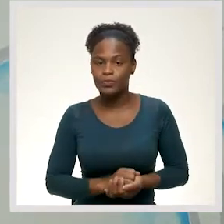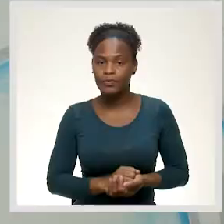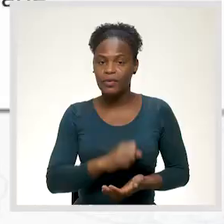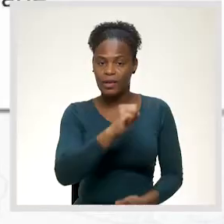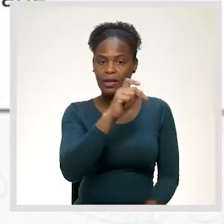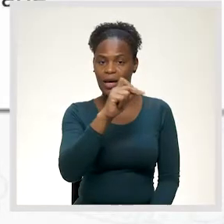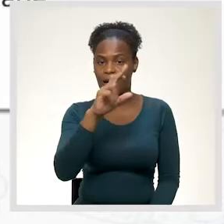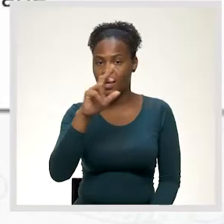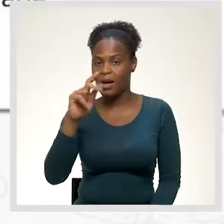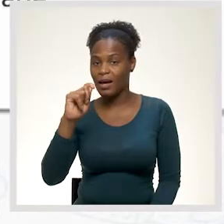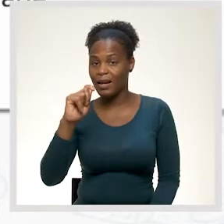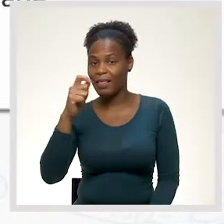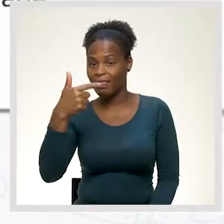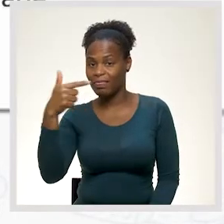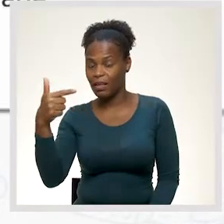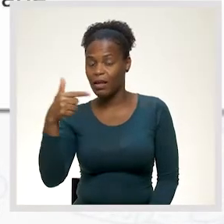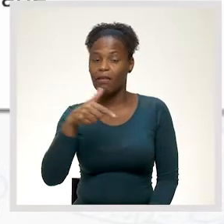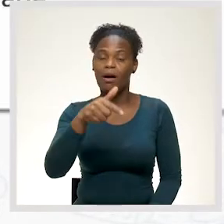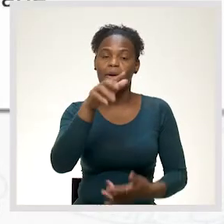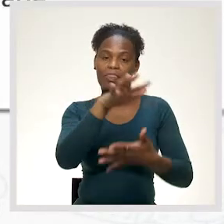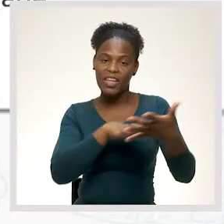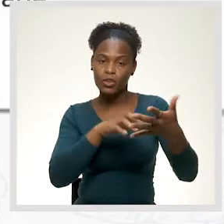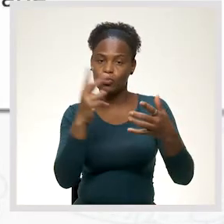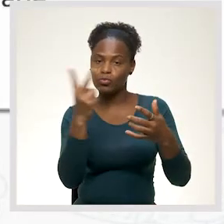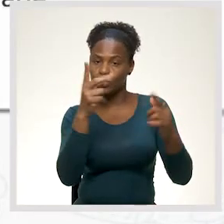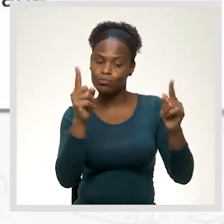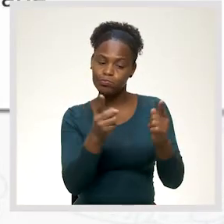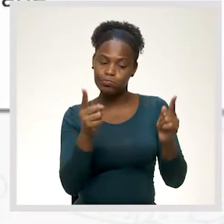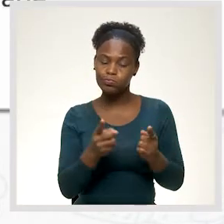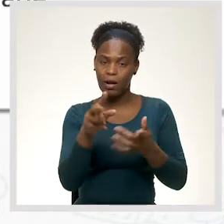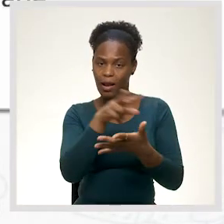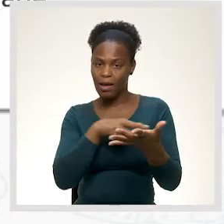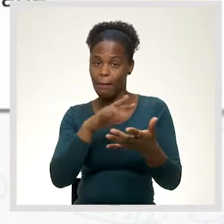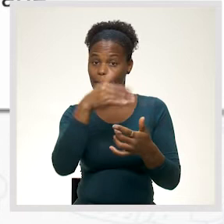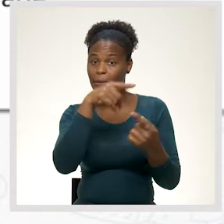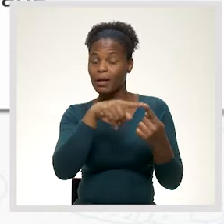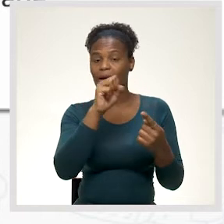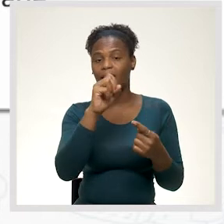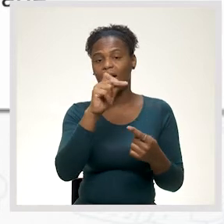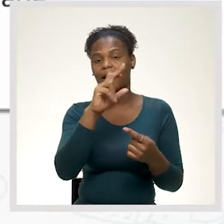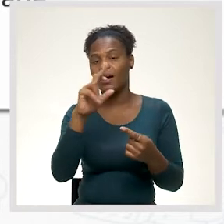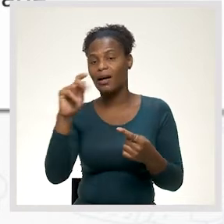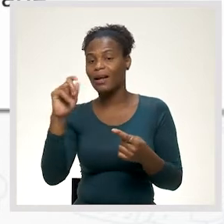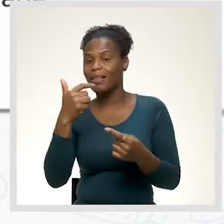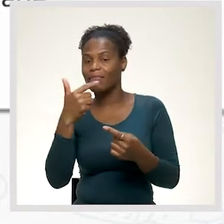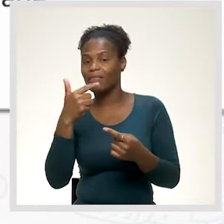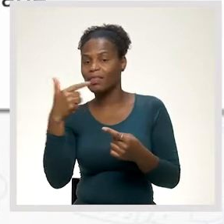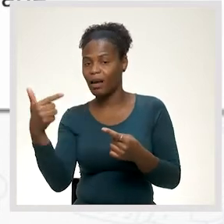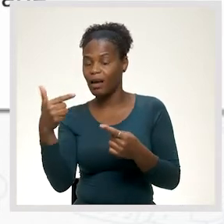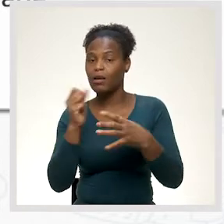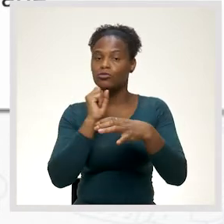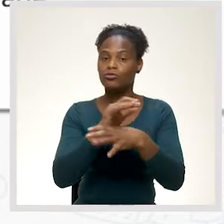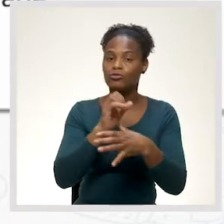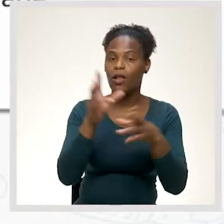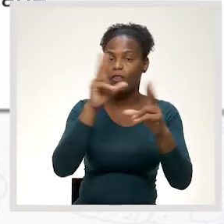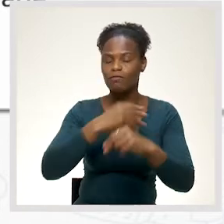Garrett, aqui nós vamos ler agora duas citações. Primeira, Garrett aparece como o mensageiro do novo espírito